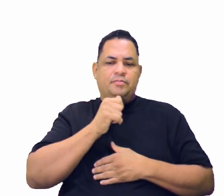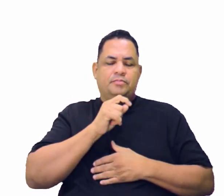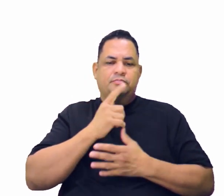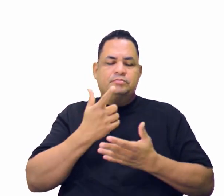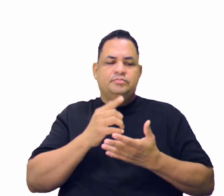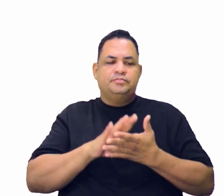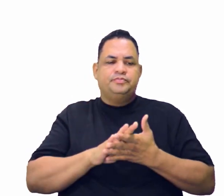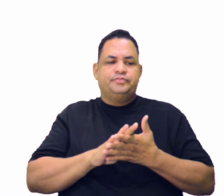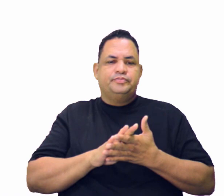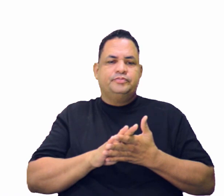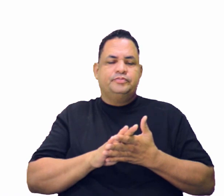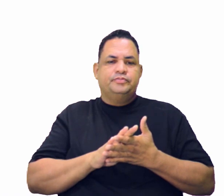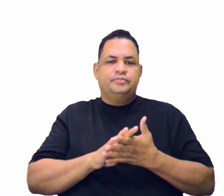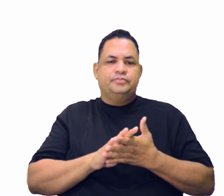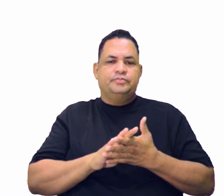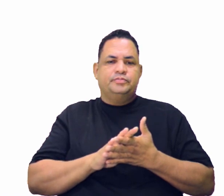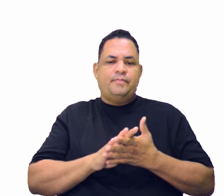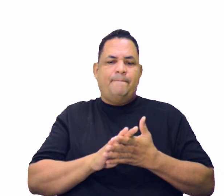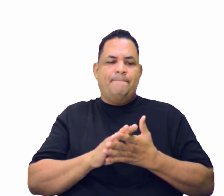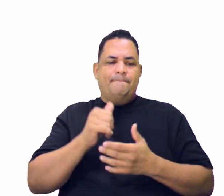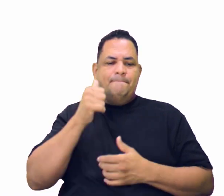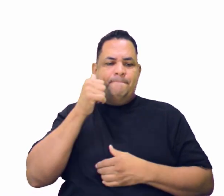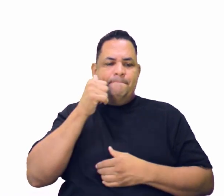Eu vou dizer menina má,